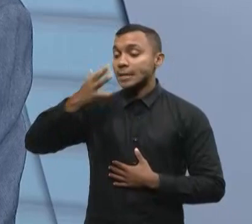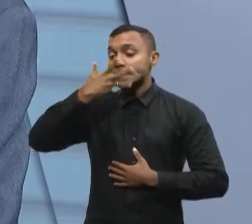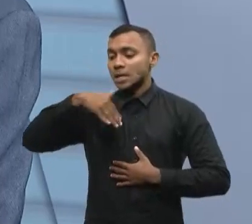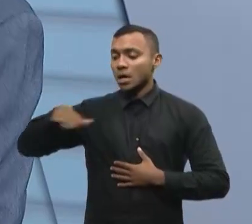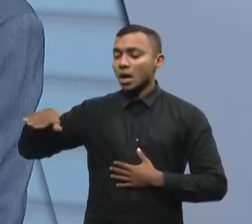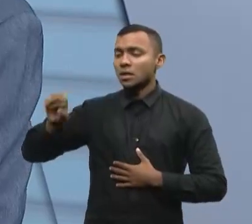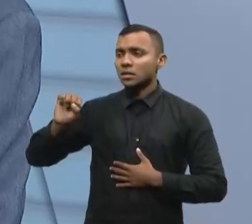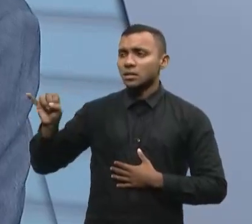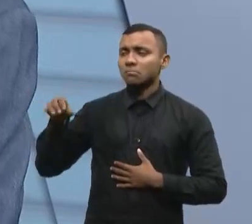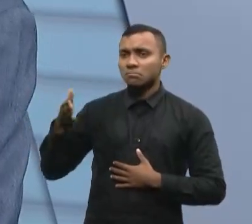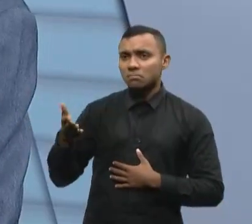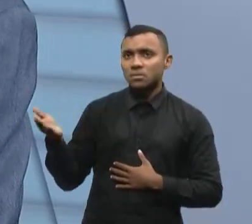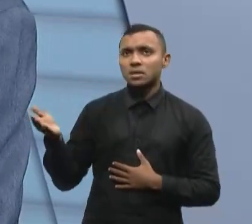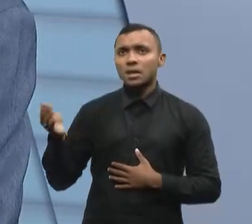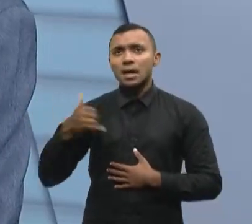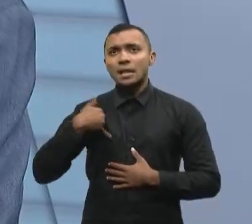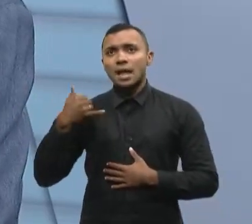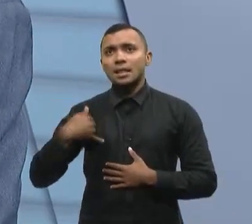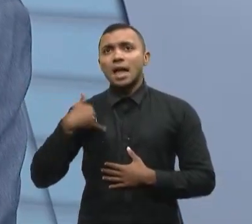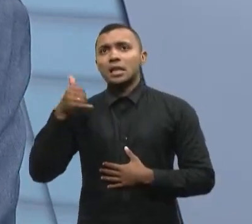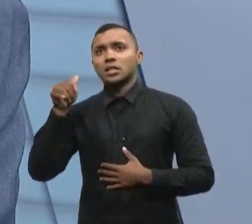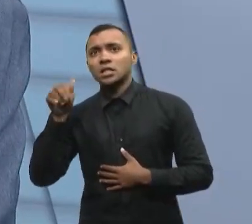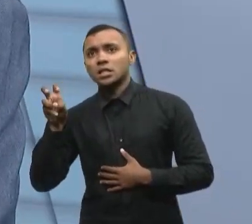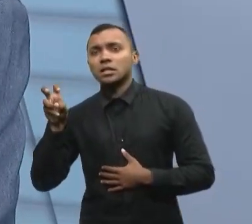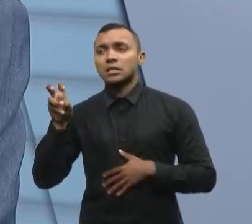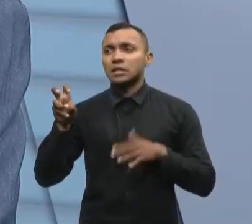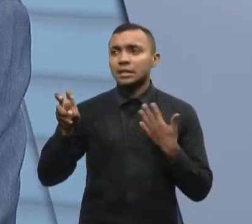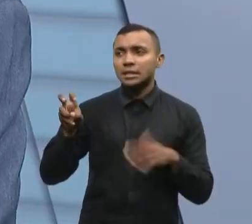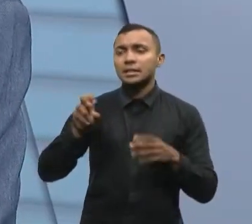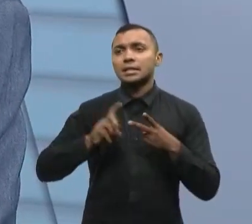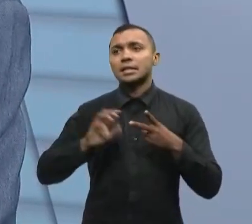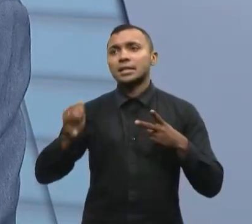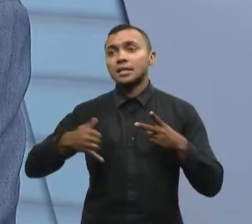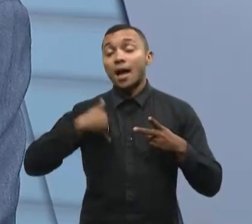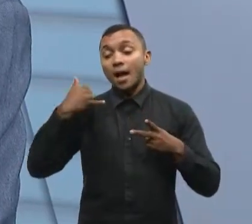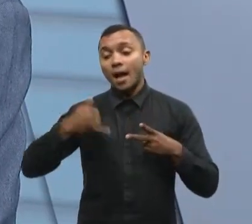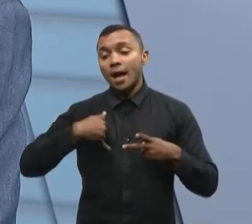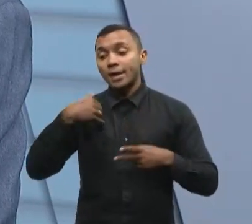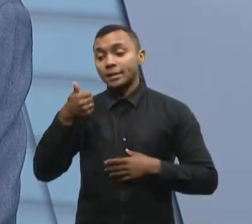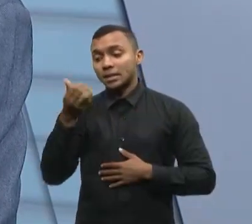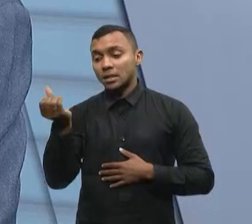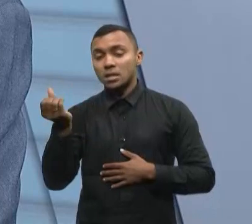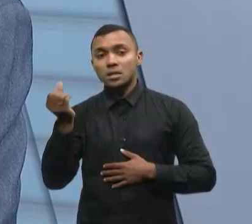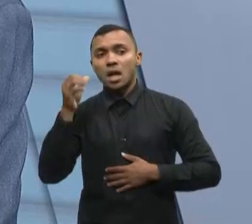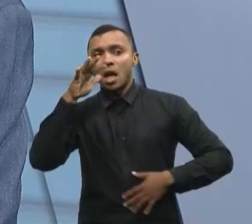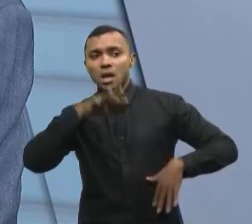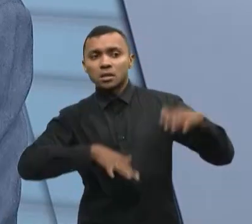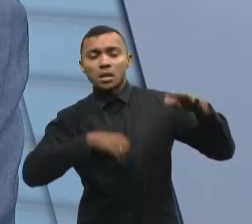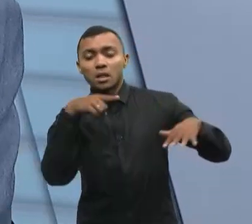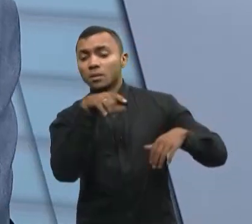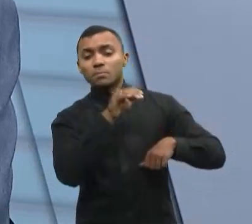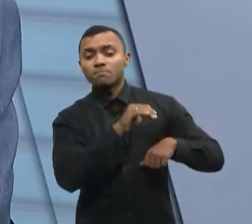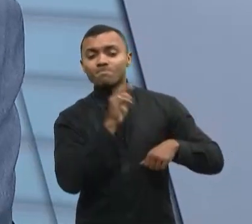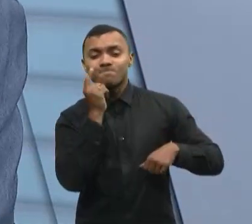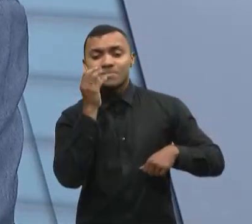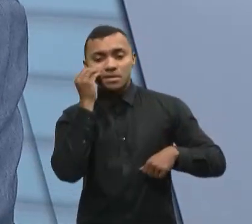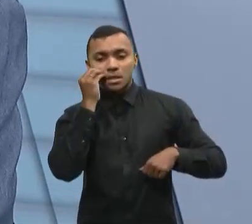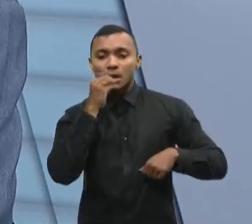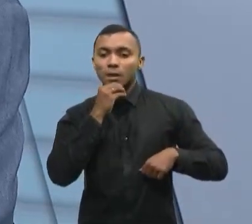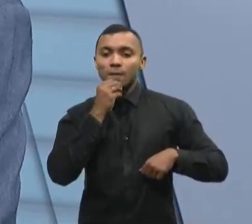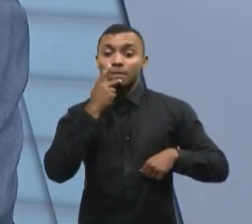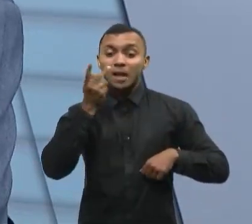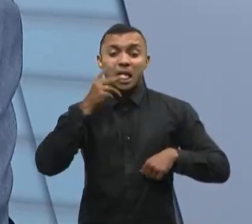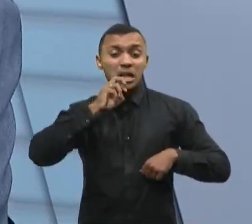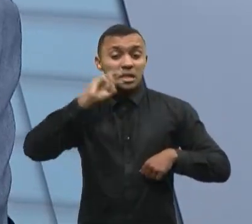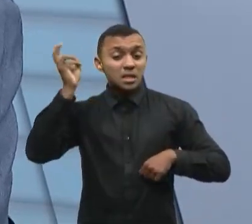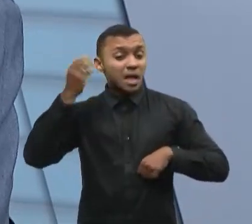a criança que é um pouco mais, 15, 16, às vezes eles perdem um pouco o equilíbrio, eles falam mais alto. Por